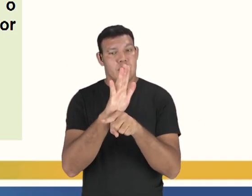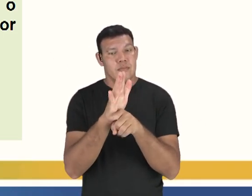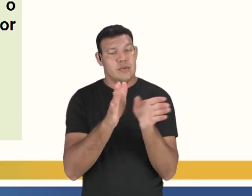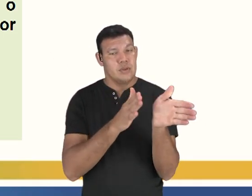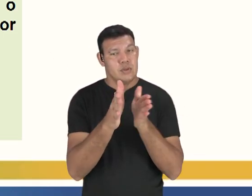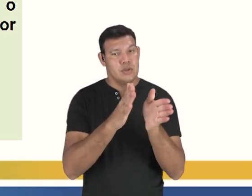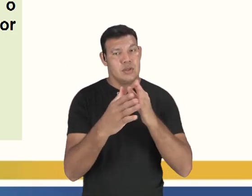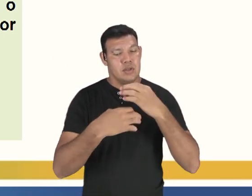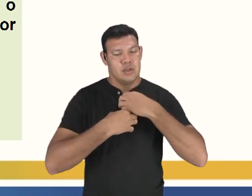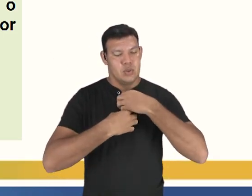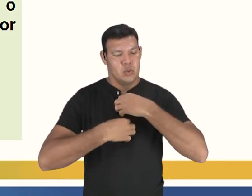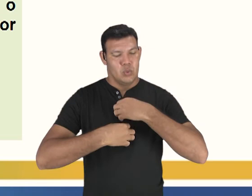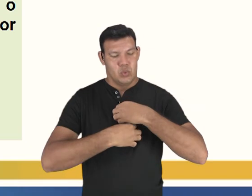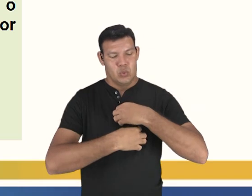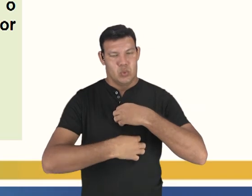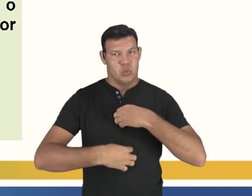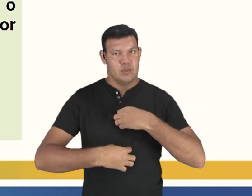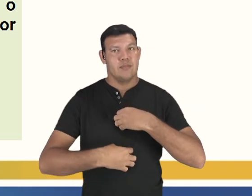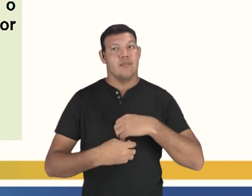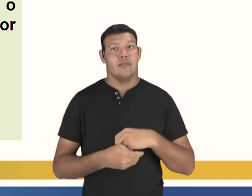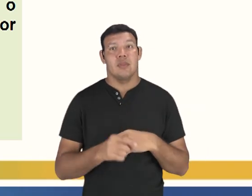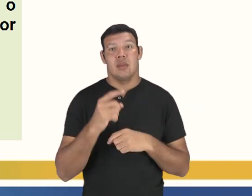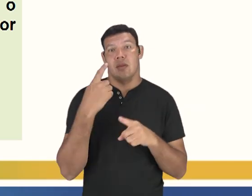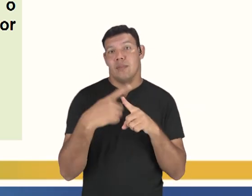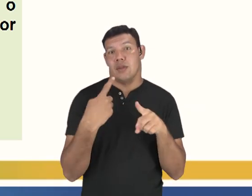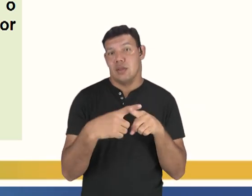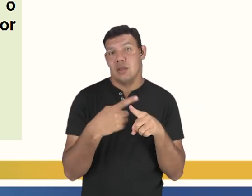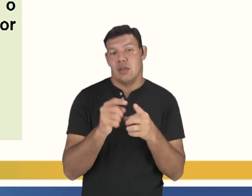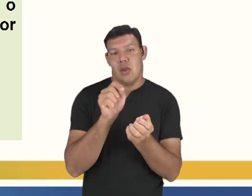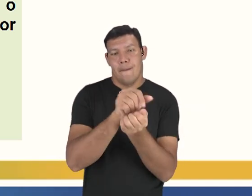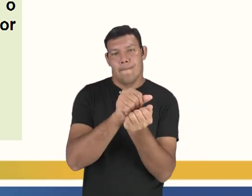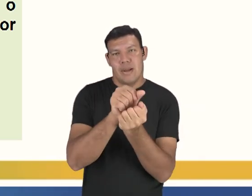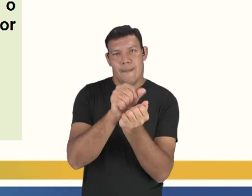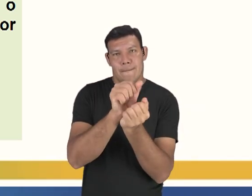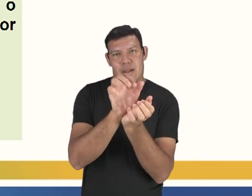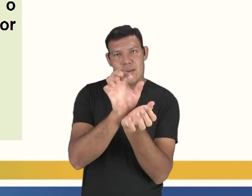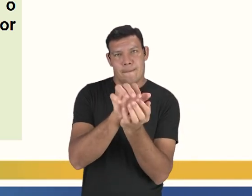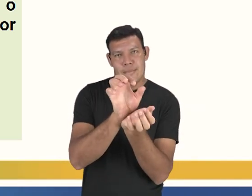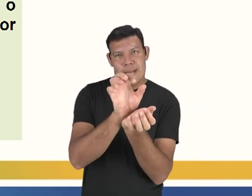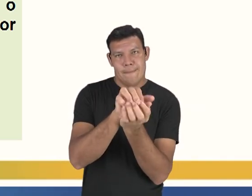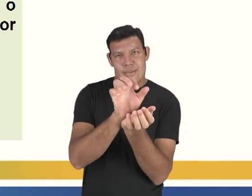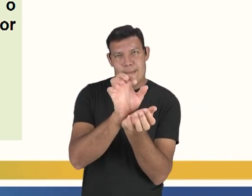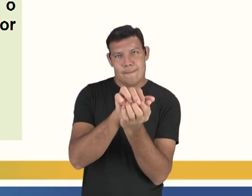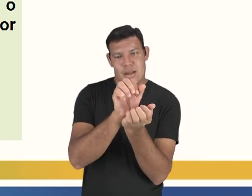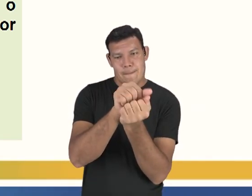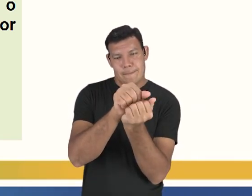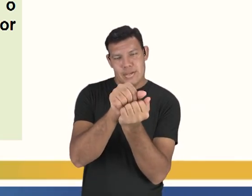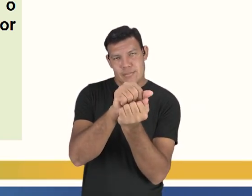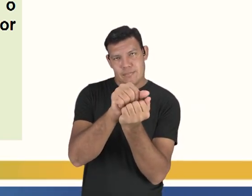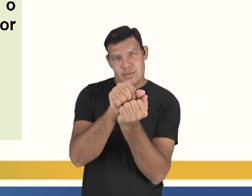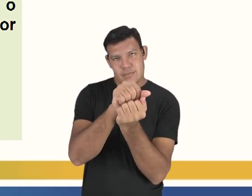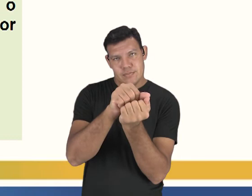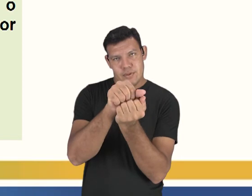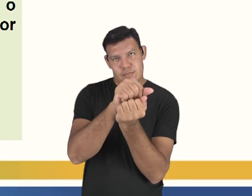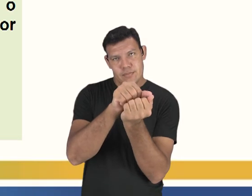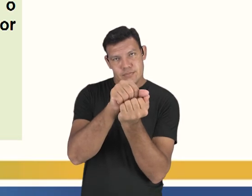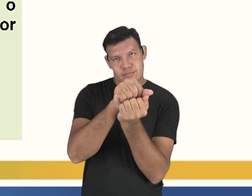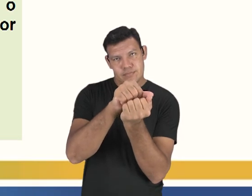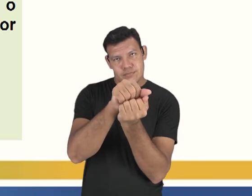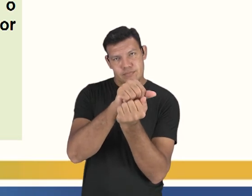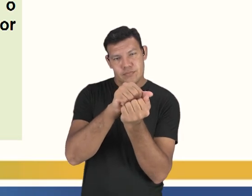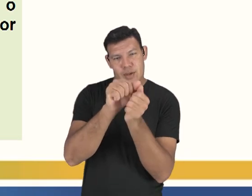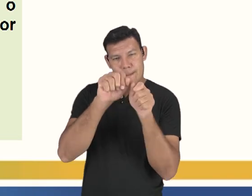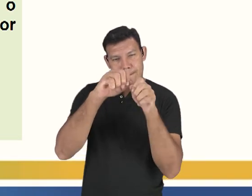processo de digestão, tá? Quando você tritura o alimento na boca, né, ali pelos dentes, uma trituração mecânica, como você tem